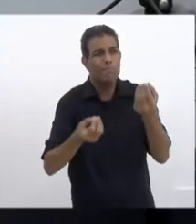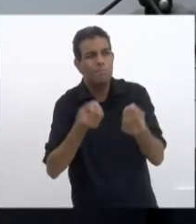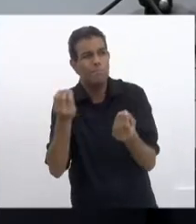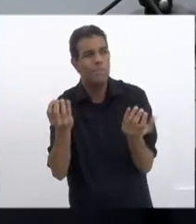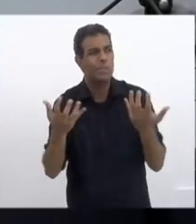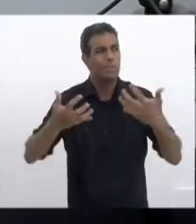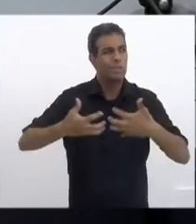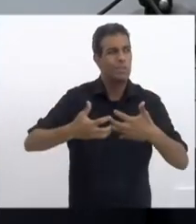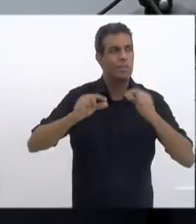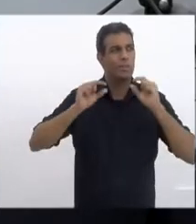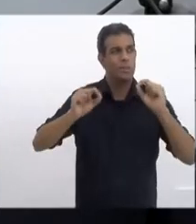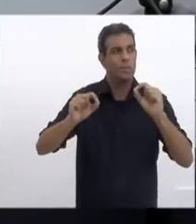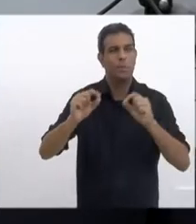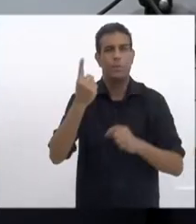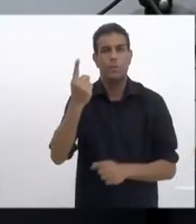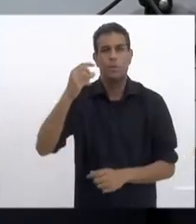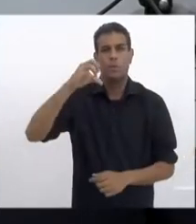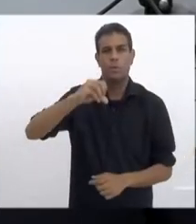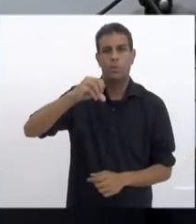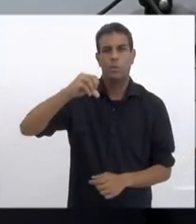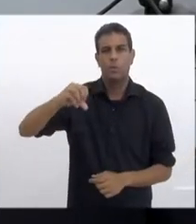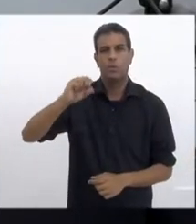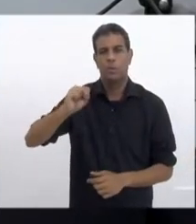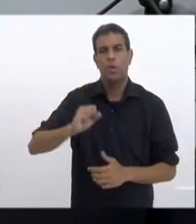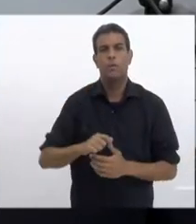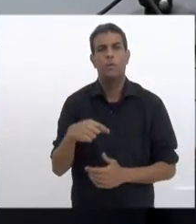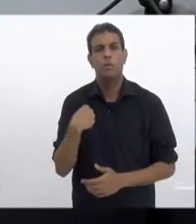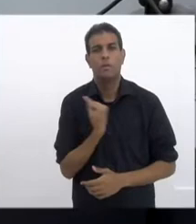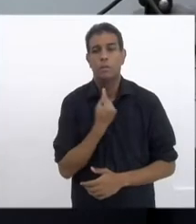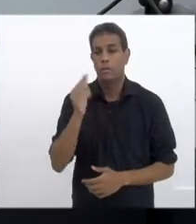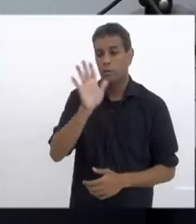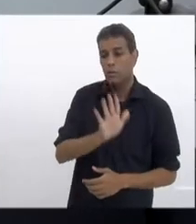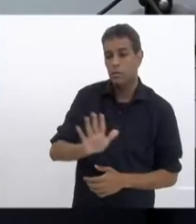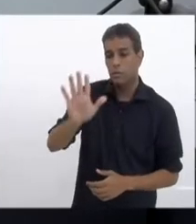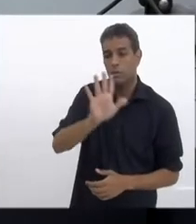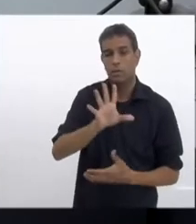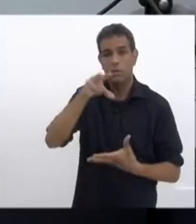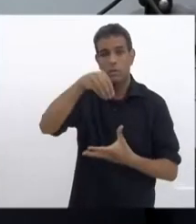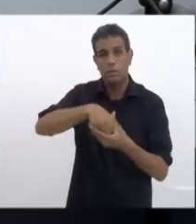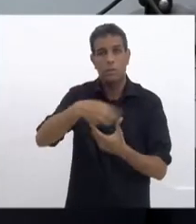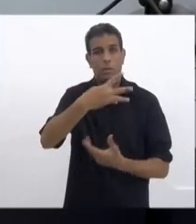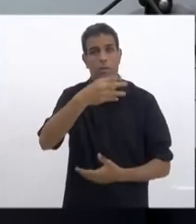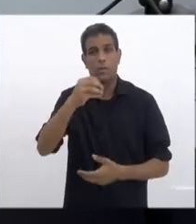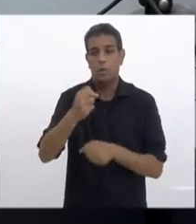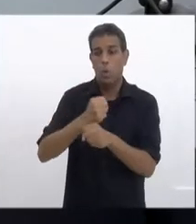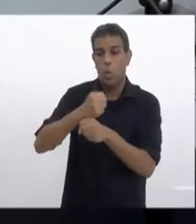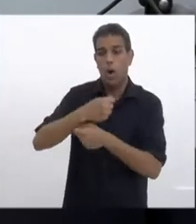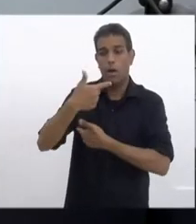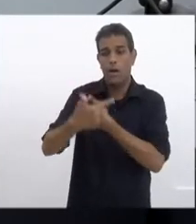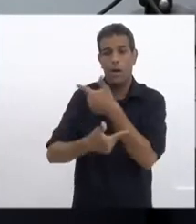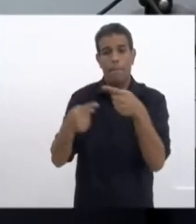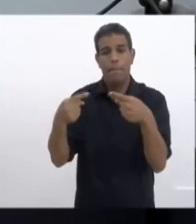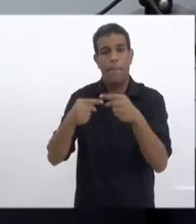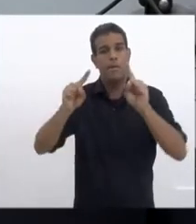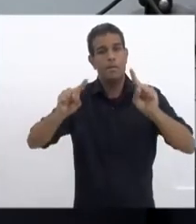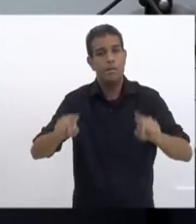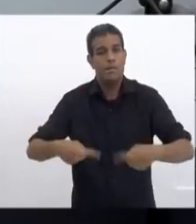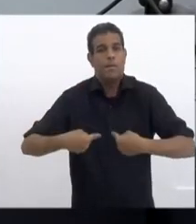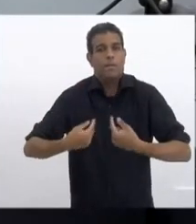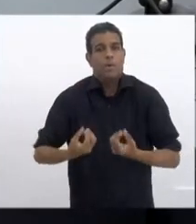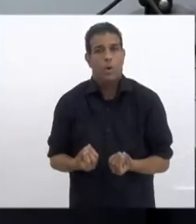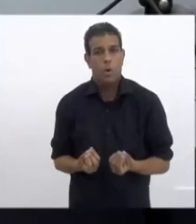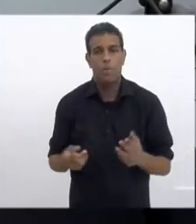ali em Seropédica desde 89, né? E a nível nacional nós estamos há 40 anos funcionando, né, em termos de desafios com a Ebenezer.